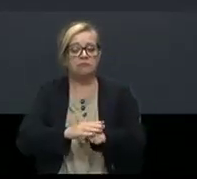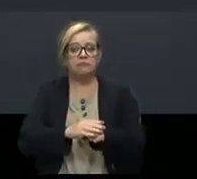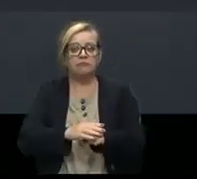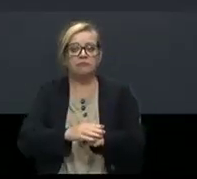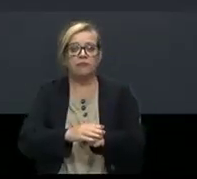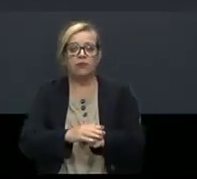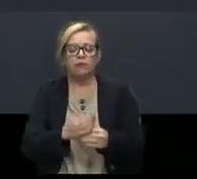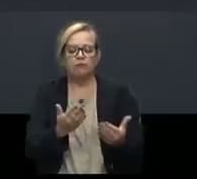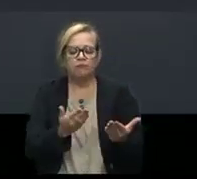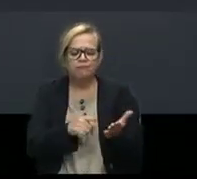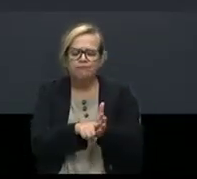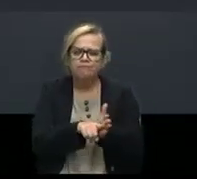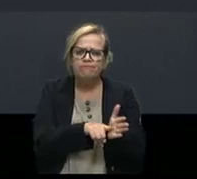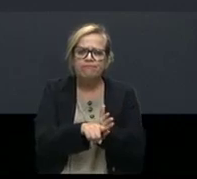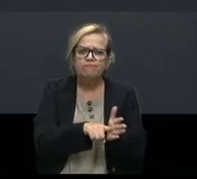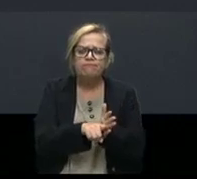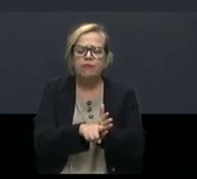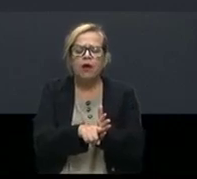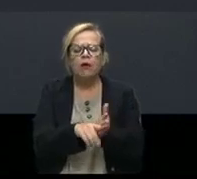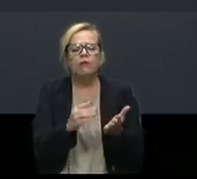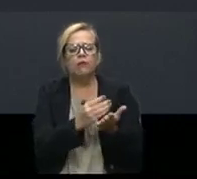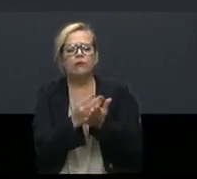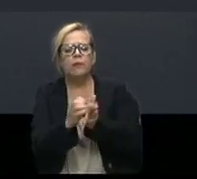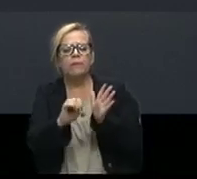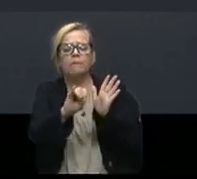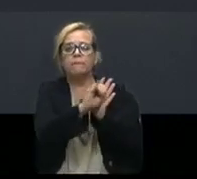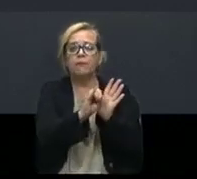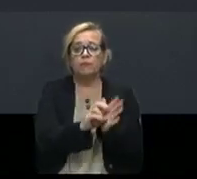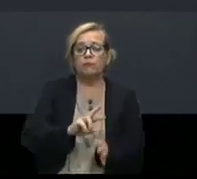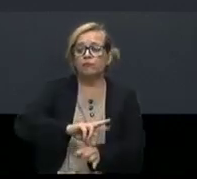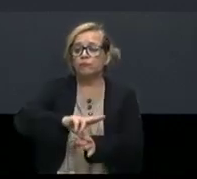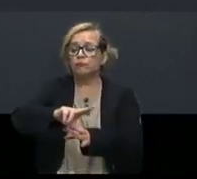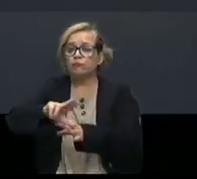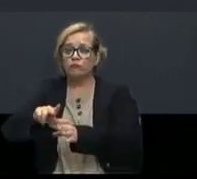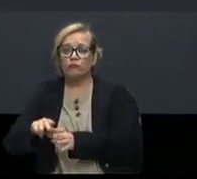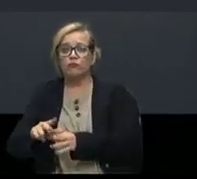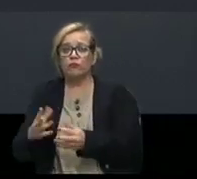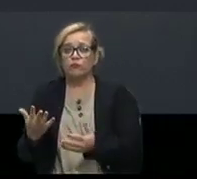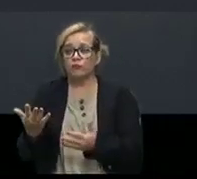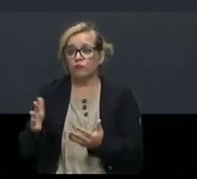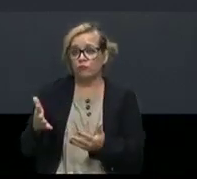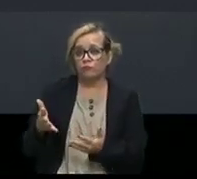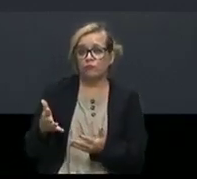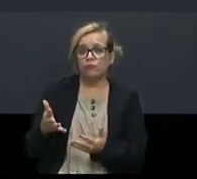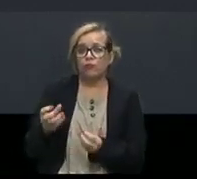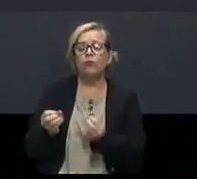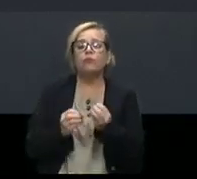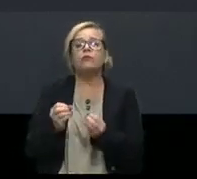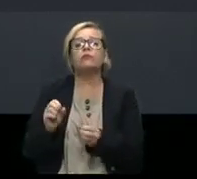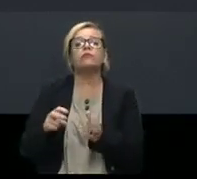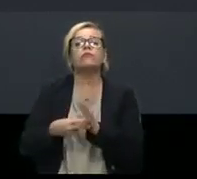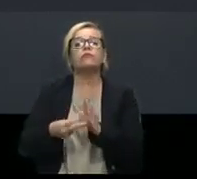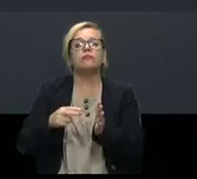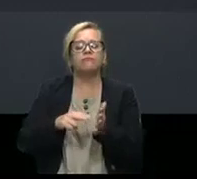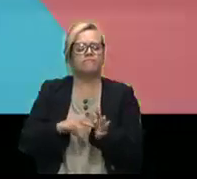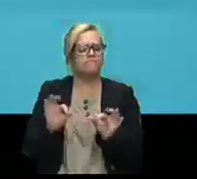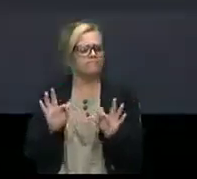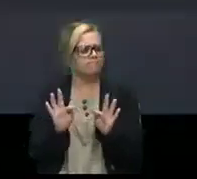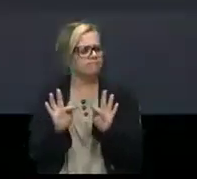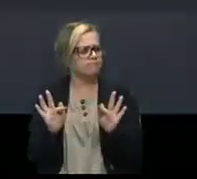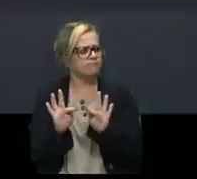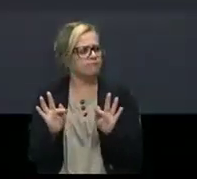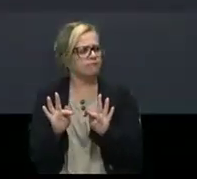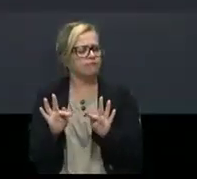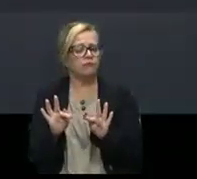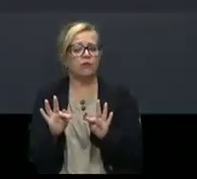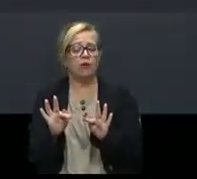estatística inferencial, começando pela identificação de variáveis correlacionadas. E o que é isso? Simples!